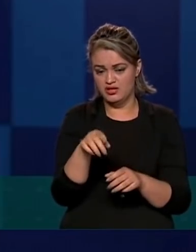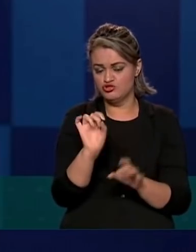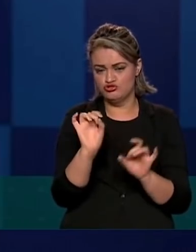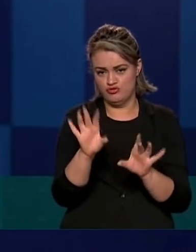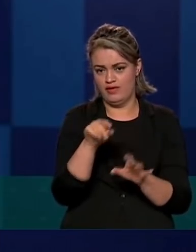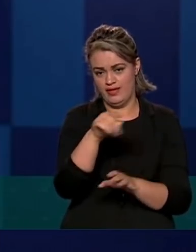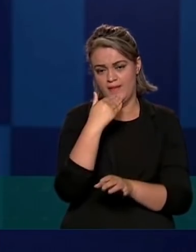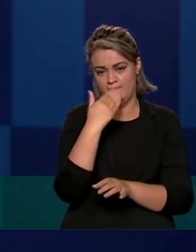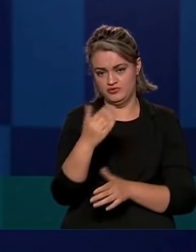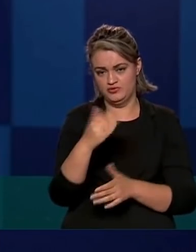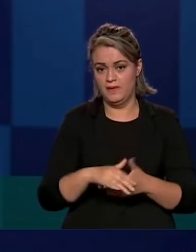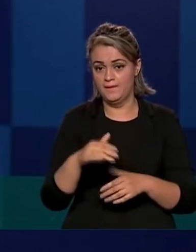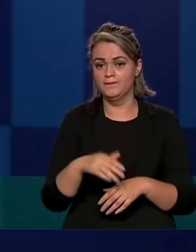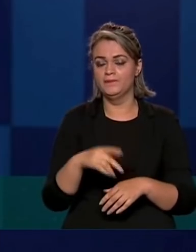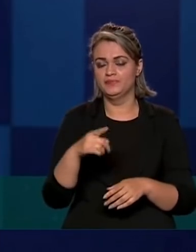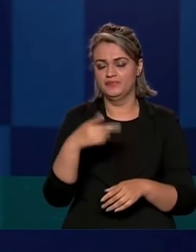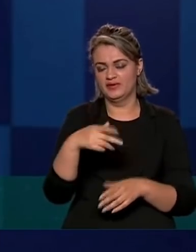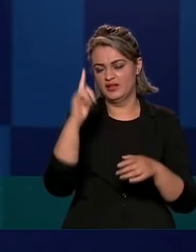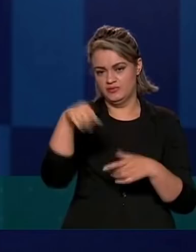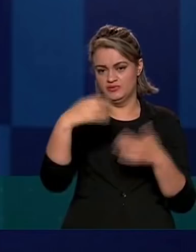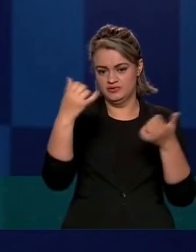que eu peço. E depois a gente continua.